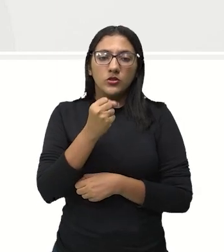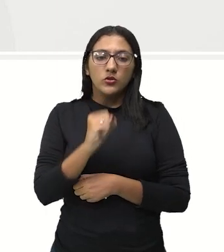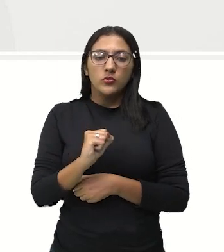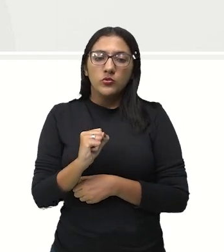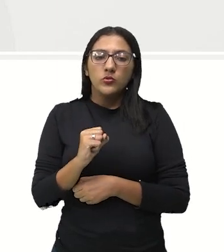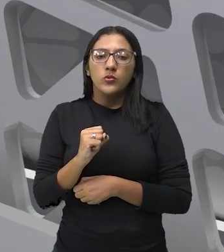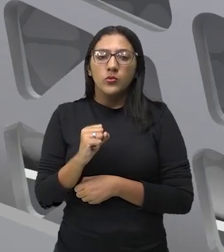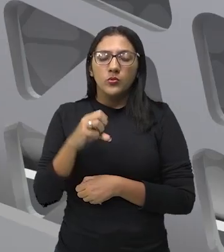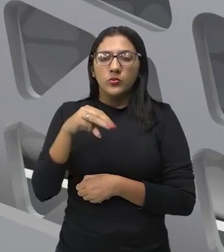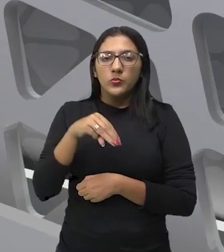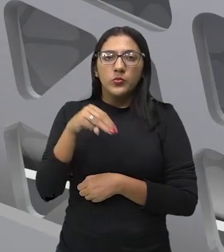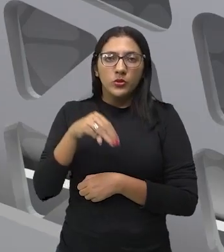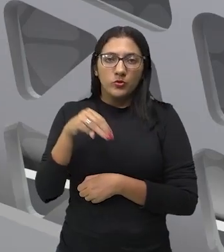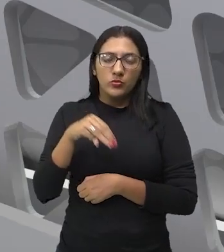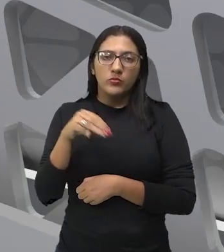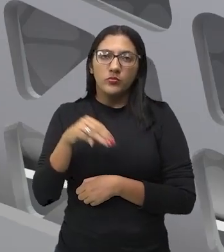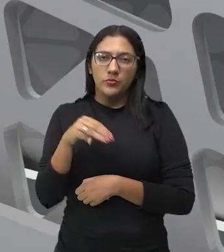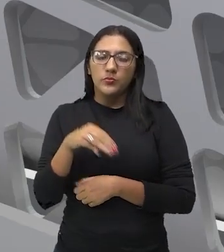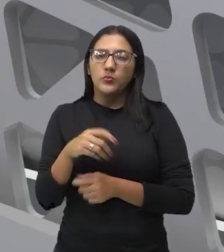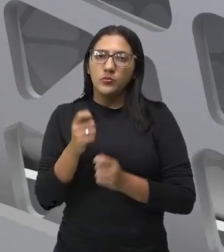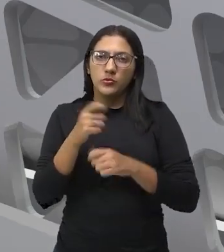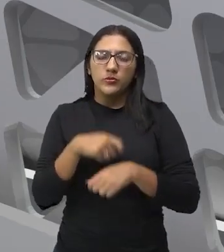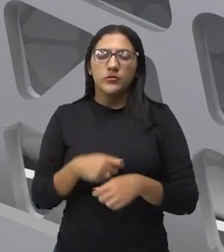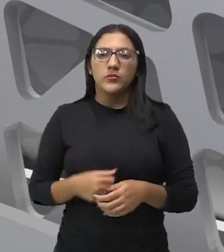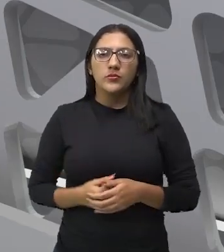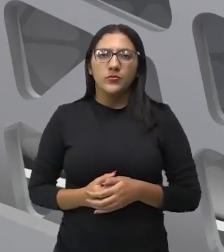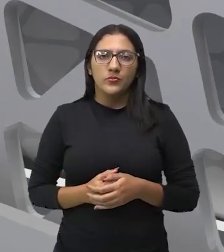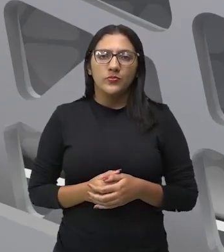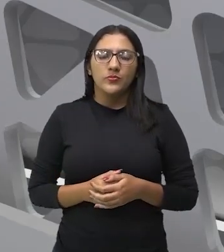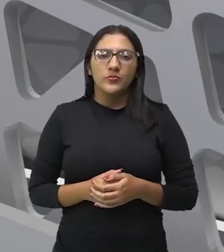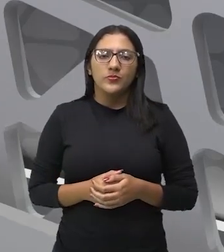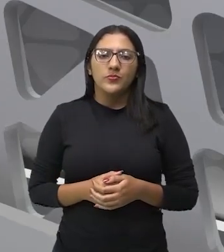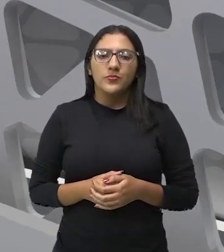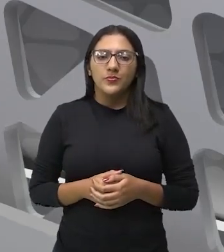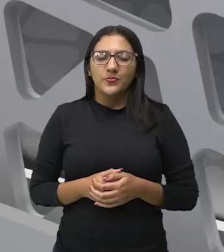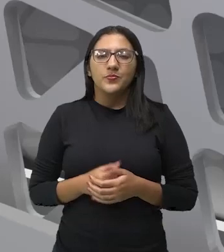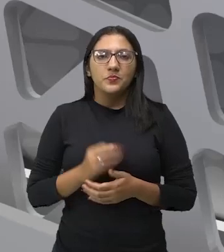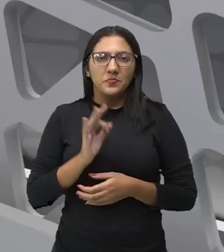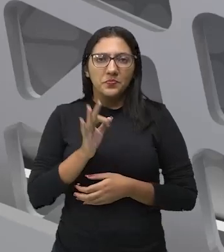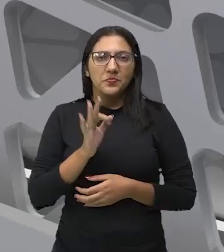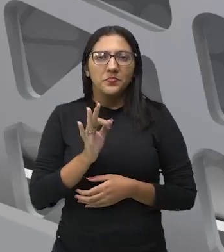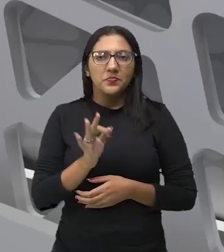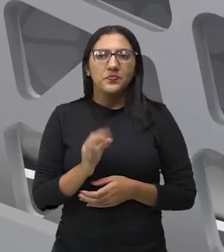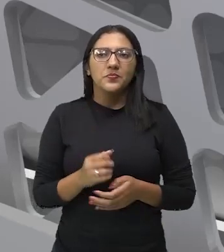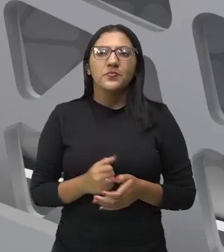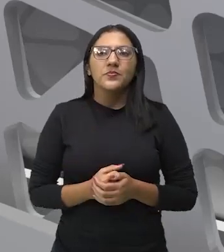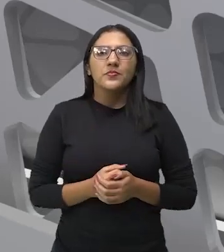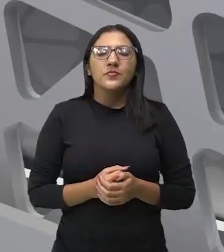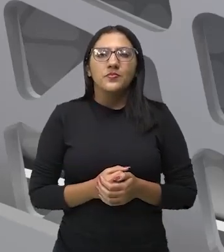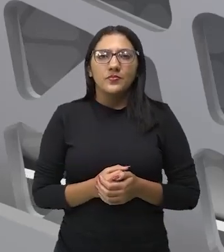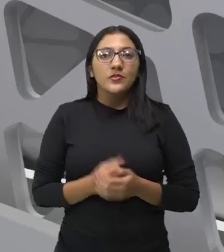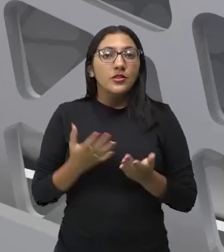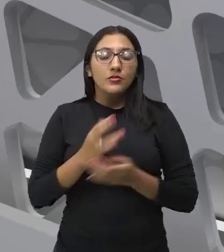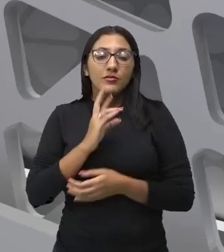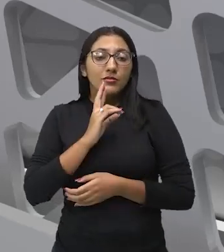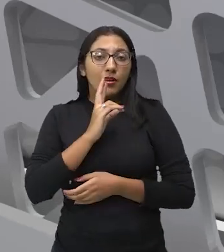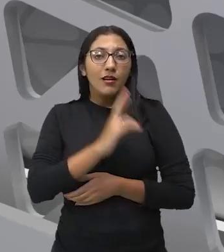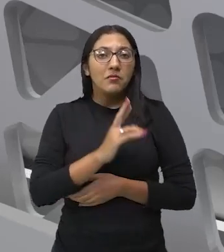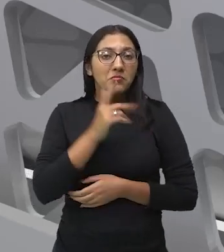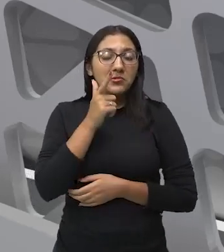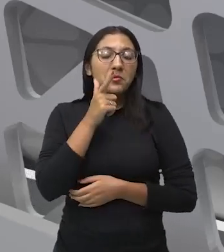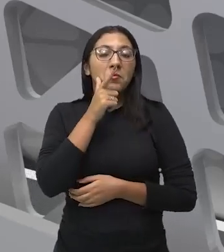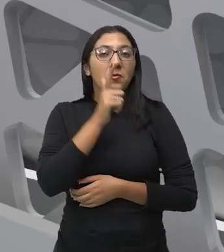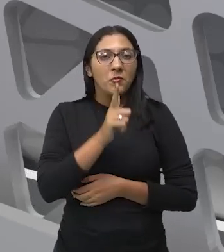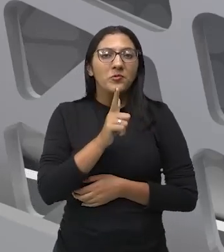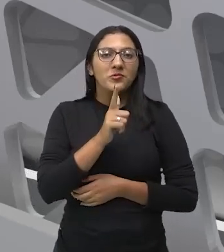aí, traduzimos aí o enunciado e a gente aplicou aí a definição de MMC. E aí encontramos aí então o valor,